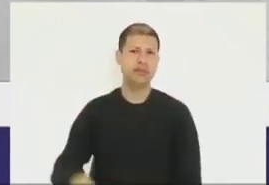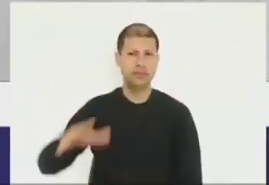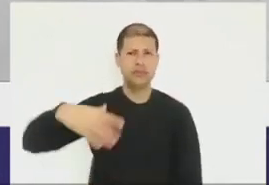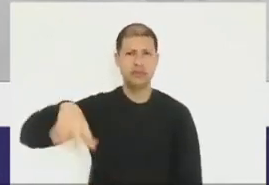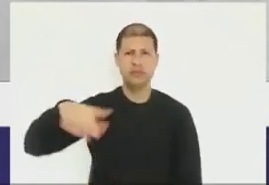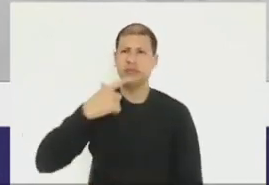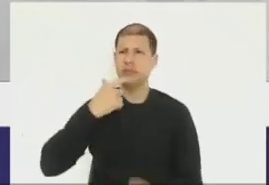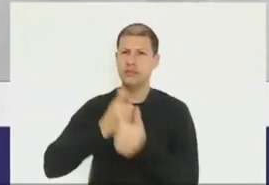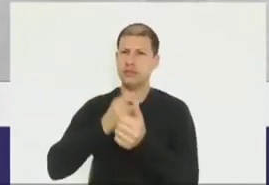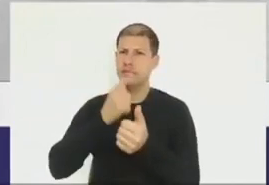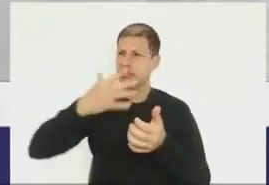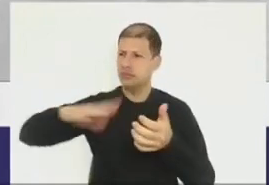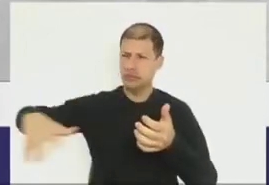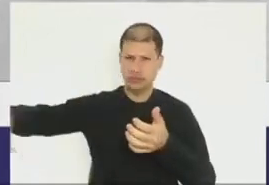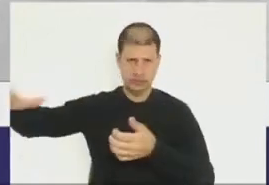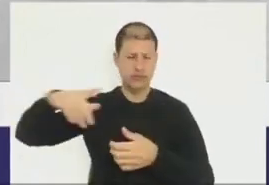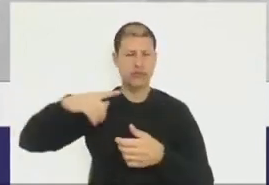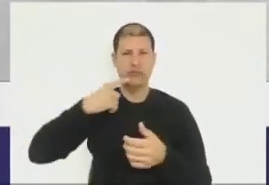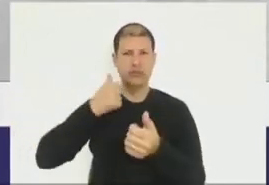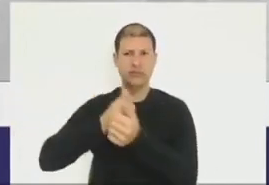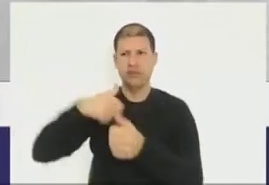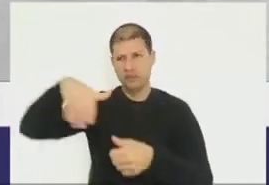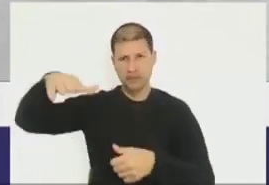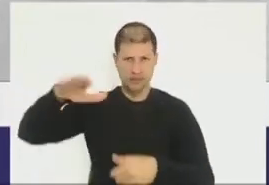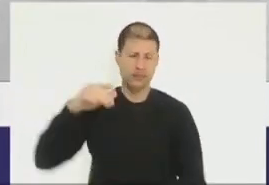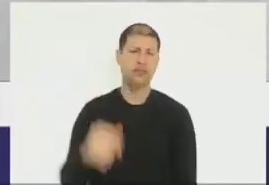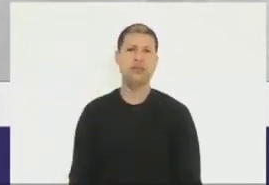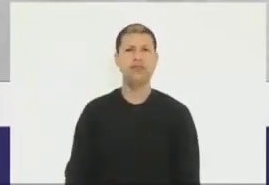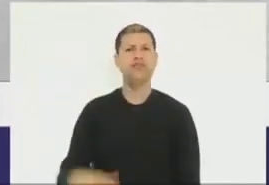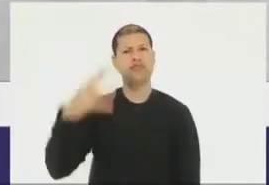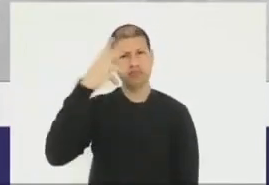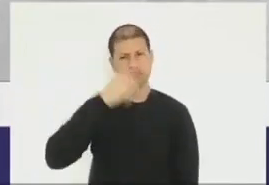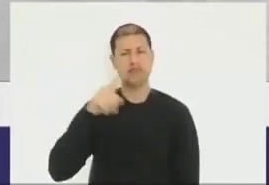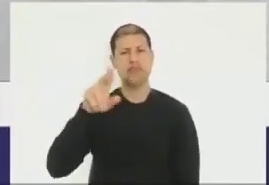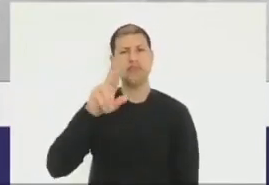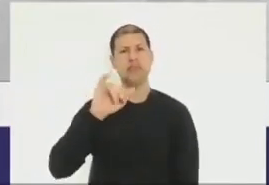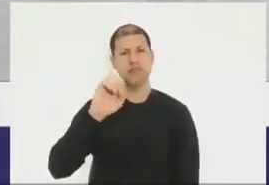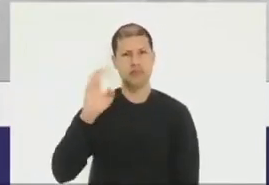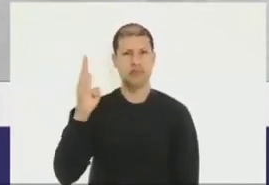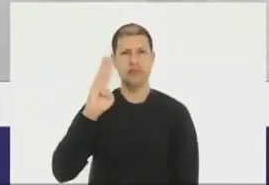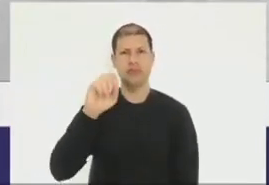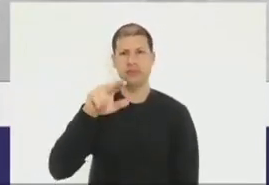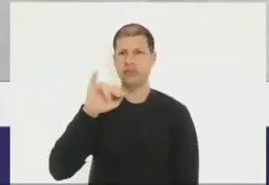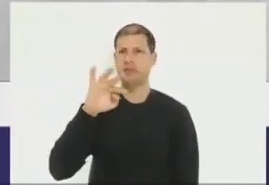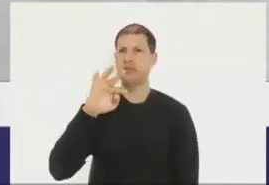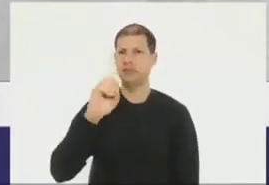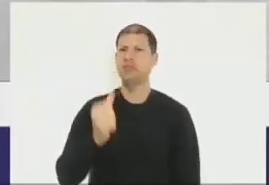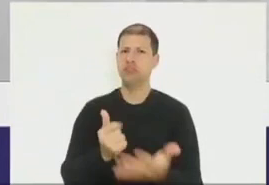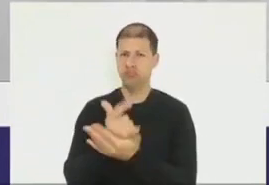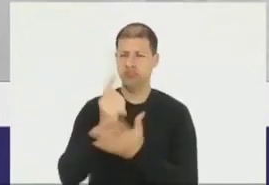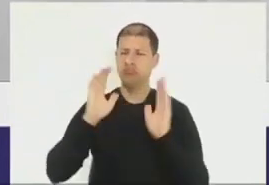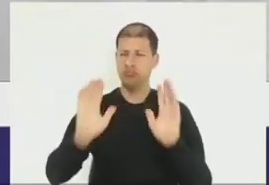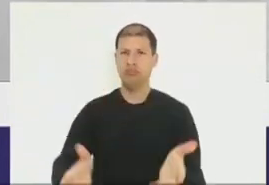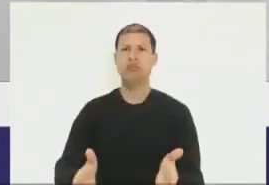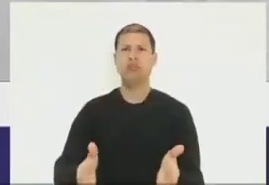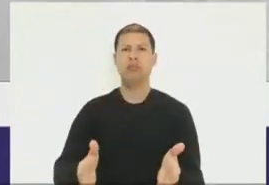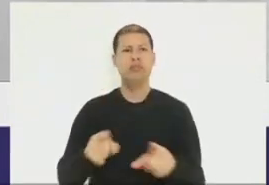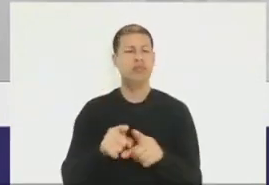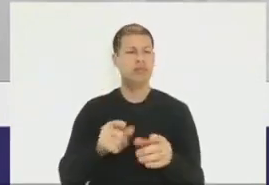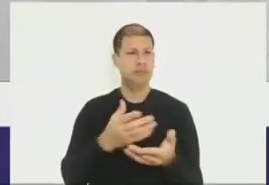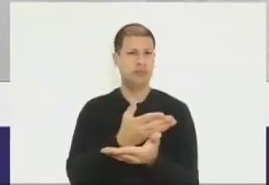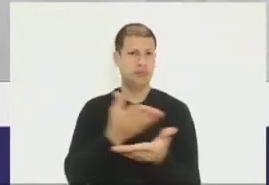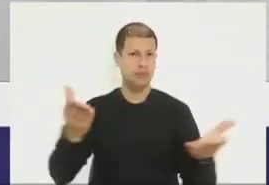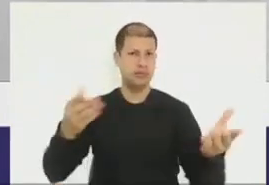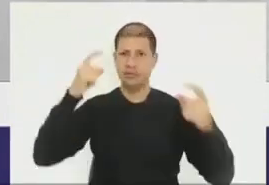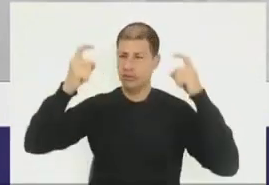ali também, um pouquinho para frente. Então vai ficar lindo o Rio Bonito, já estão comprados o coqueiro, e cumprimentar a todos que se